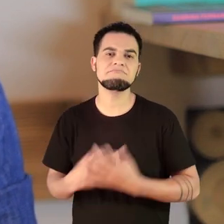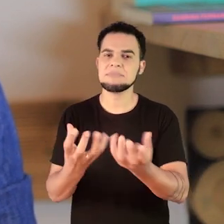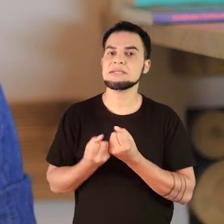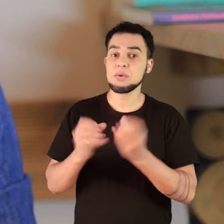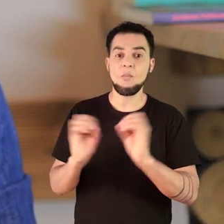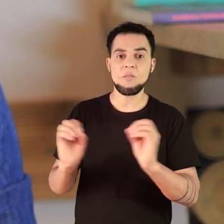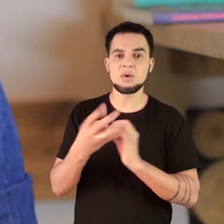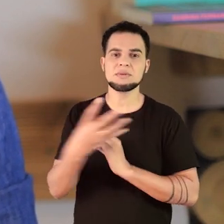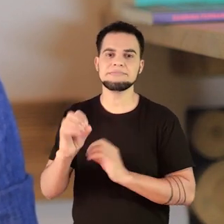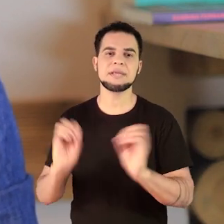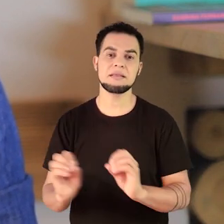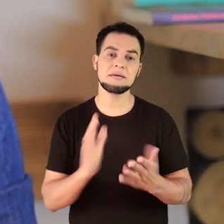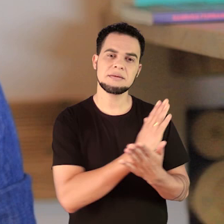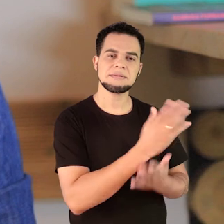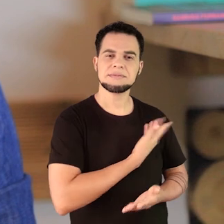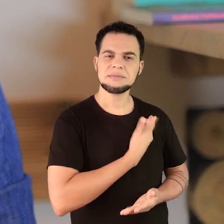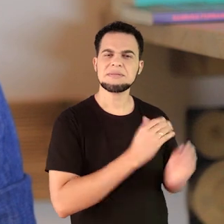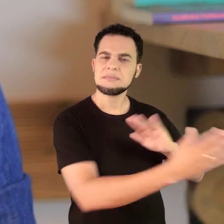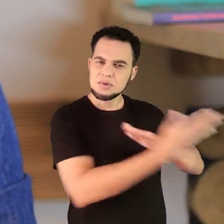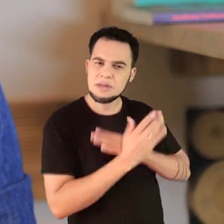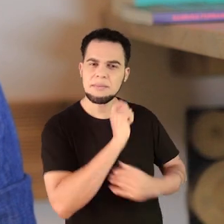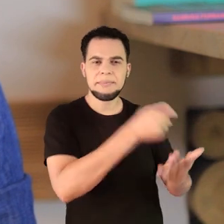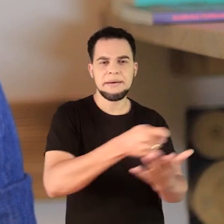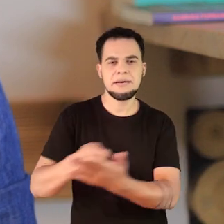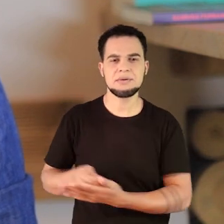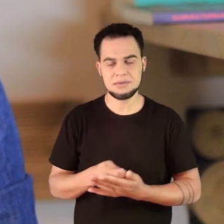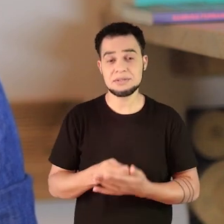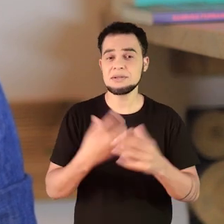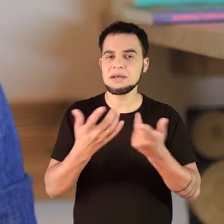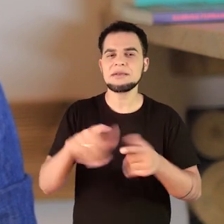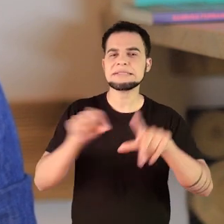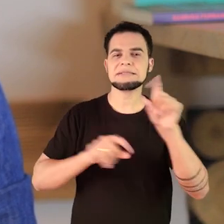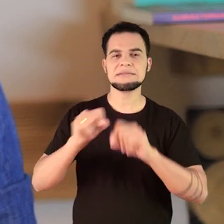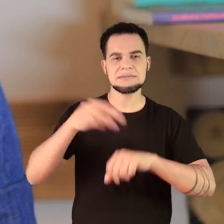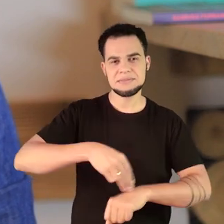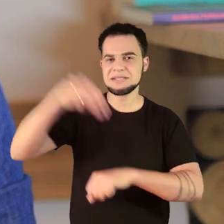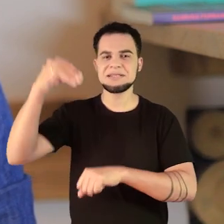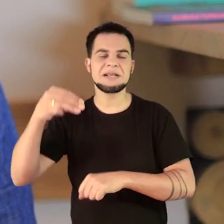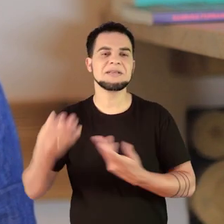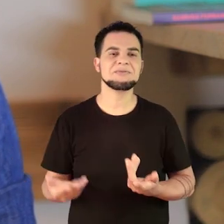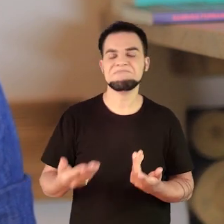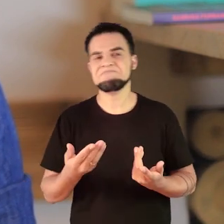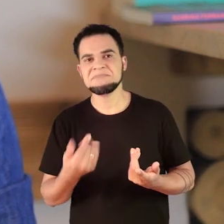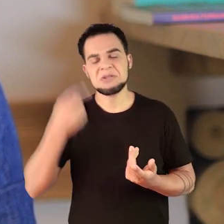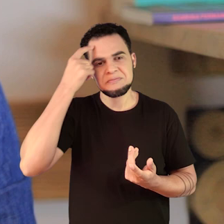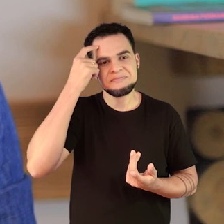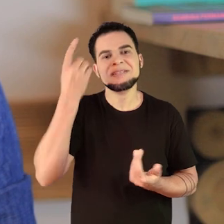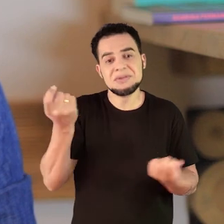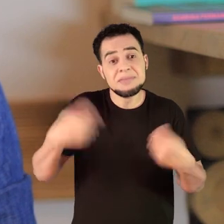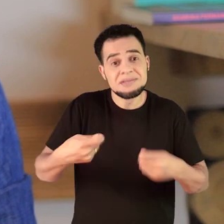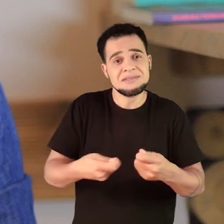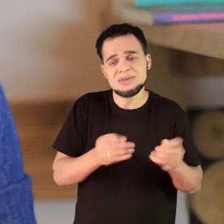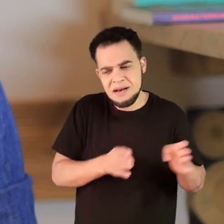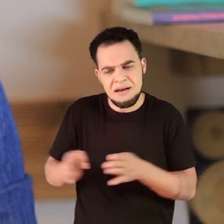nem esses 400, e alguns amigos têm me ajudado a pagar contas. Eu quero fazer seleção para mestrado, e não consigo a ideia de não seguir a